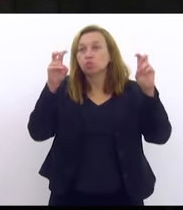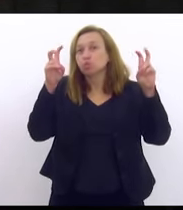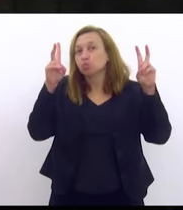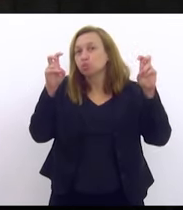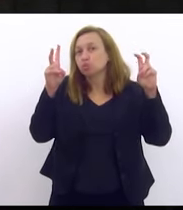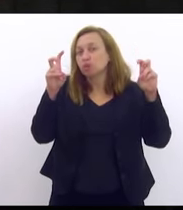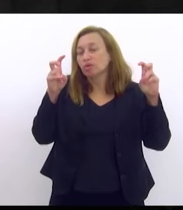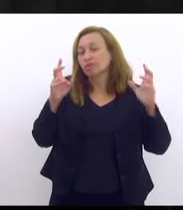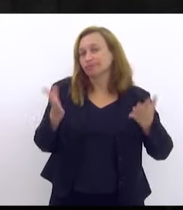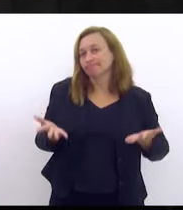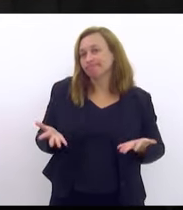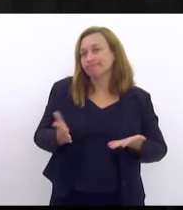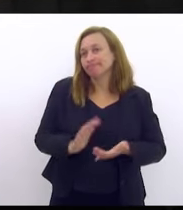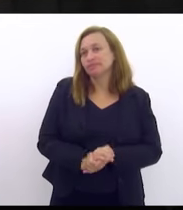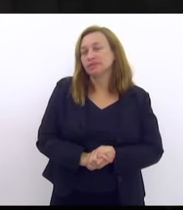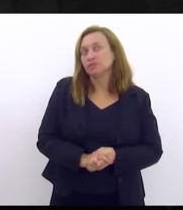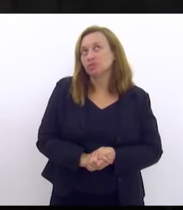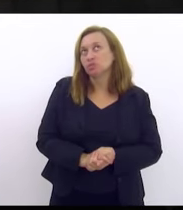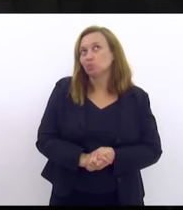bastante...